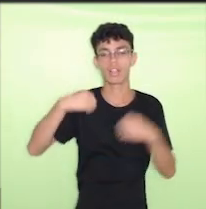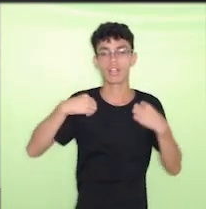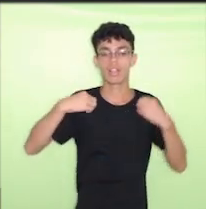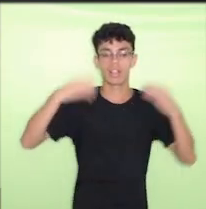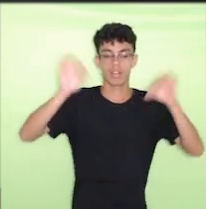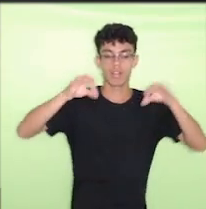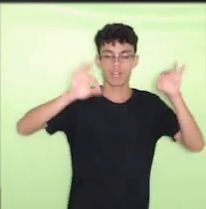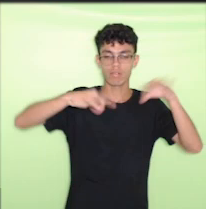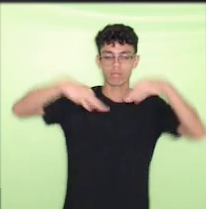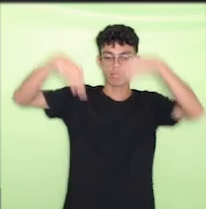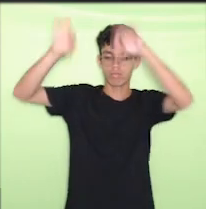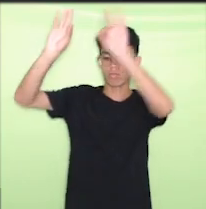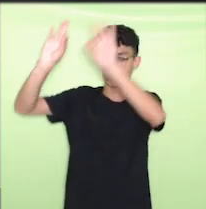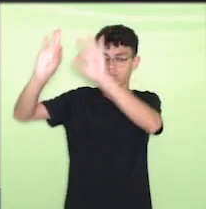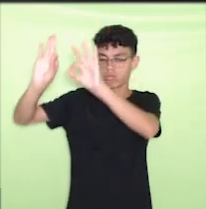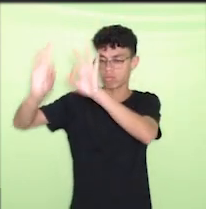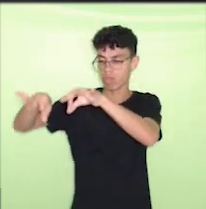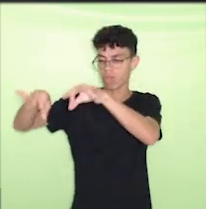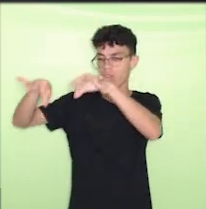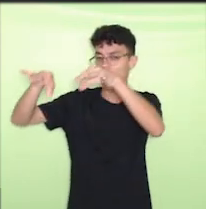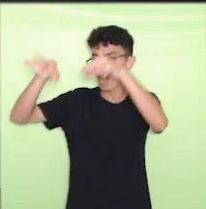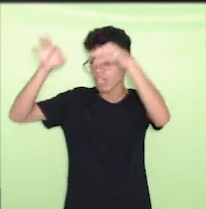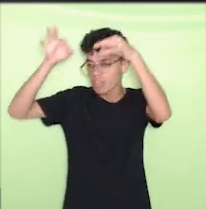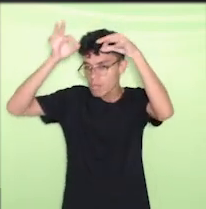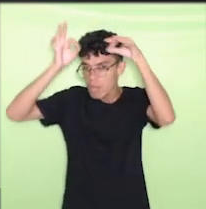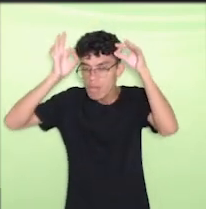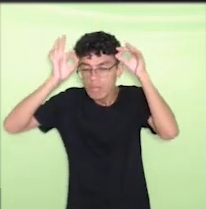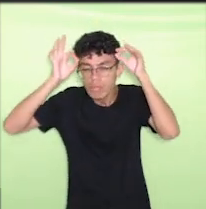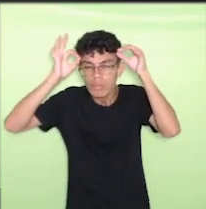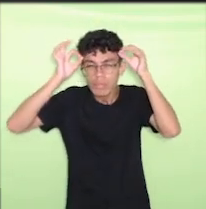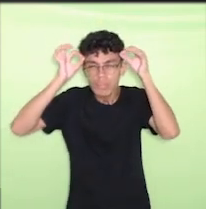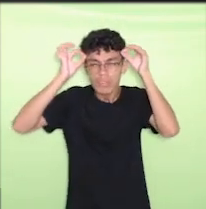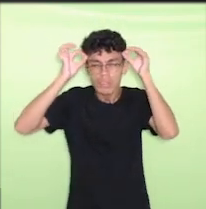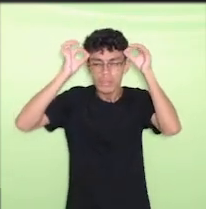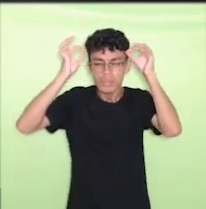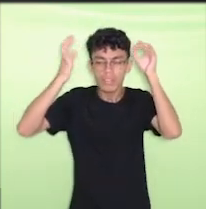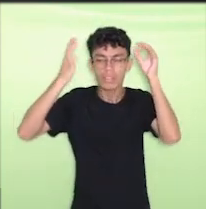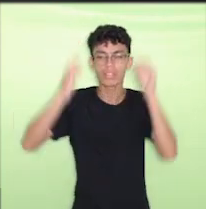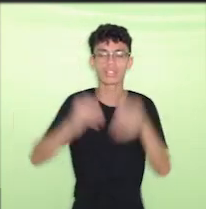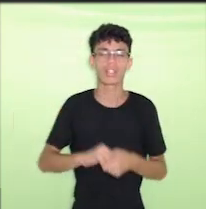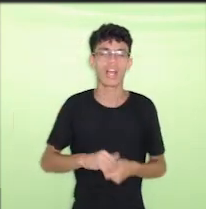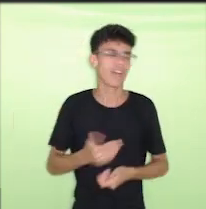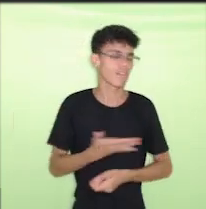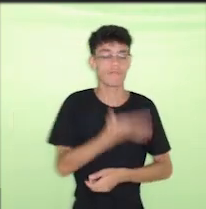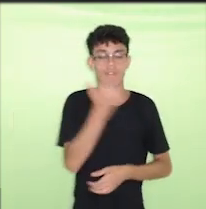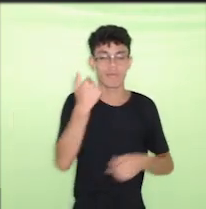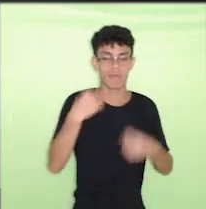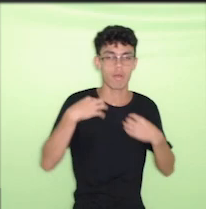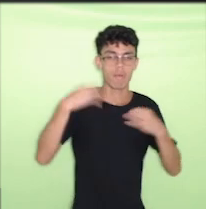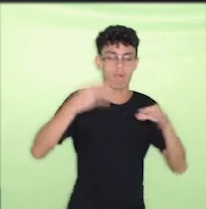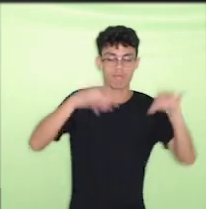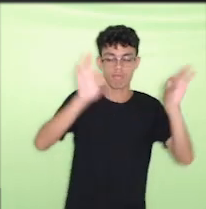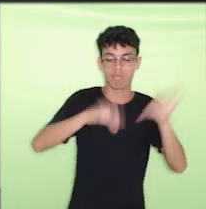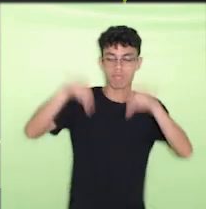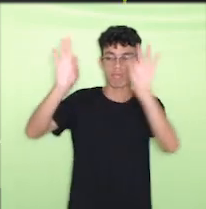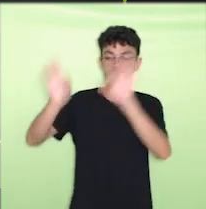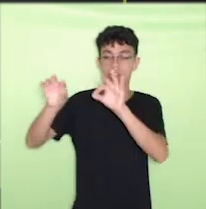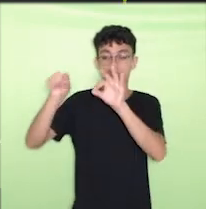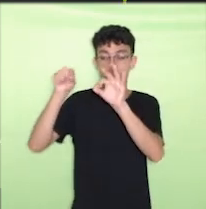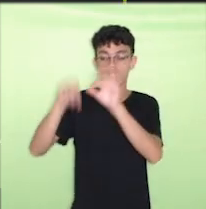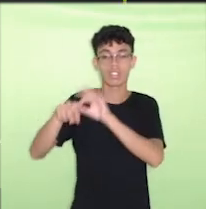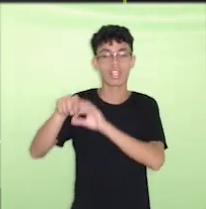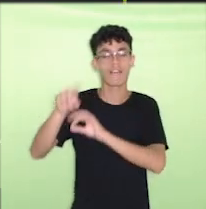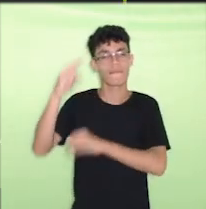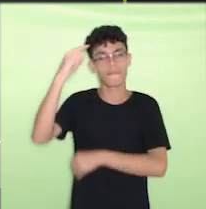a não deixar que a cabeça de América passe pela abertura. Vamos cobri-la. E você, América,